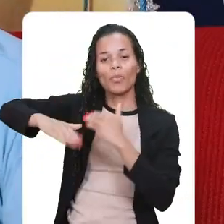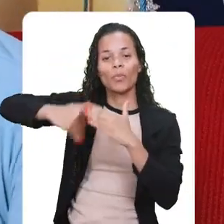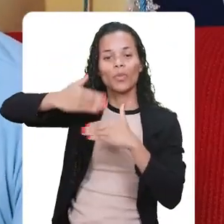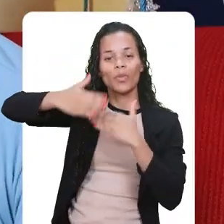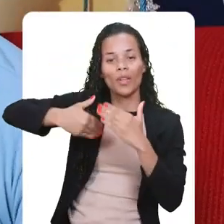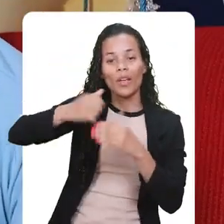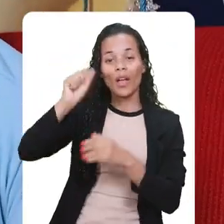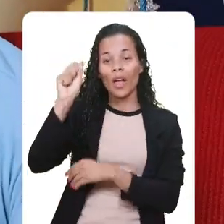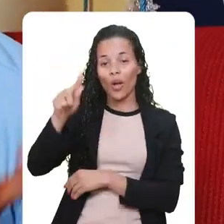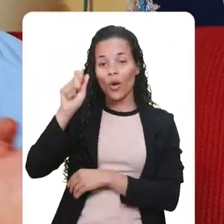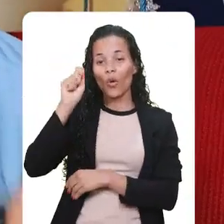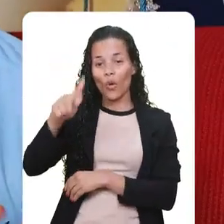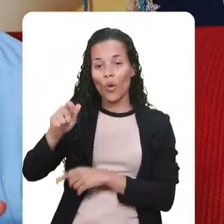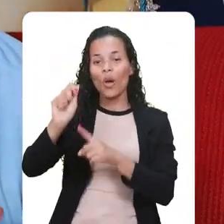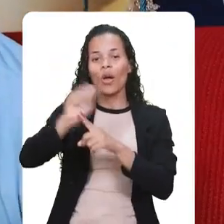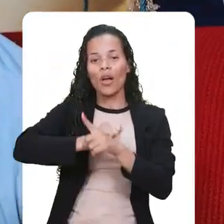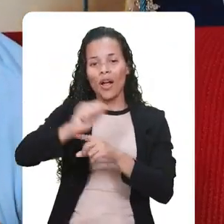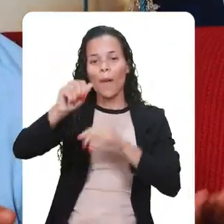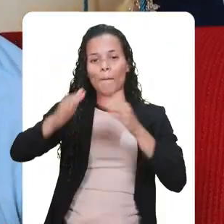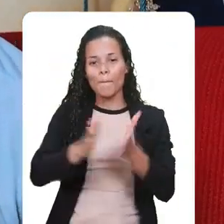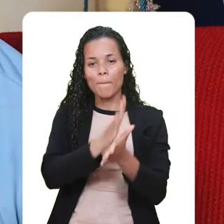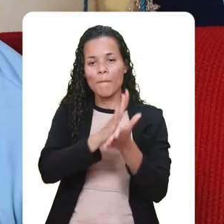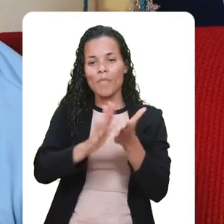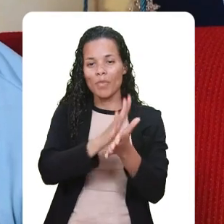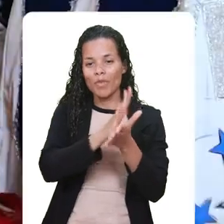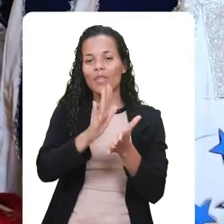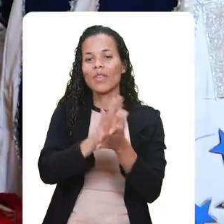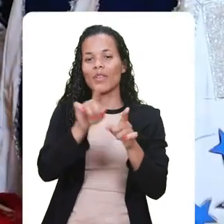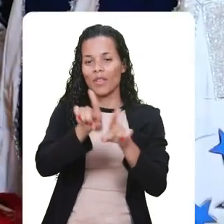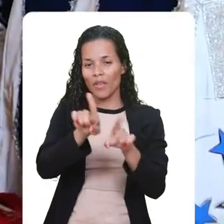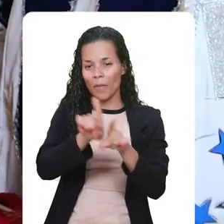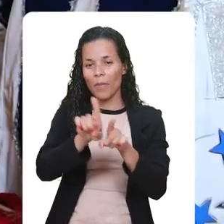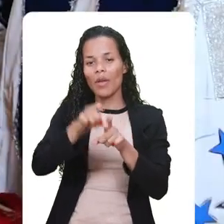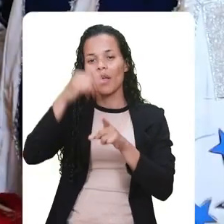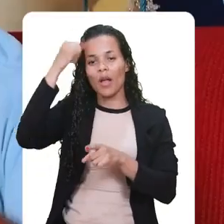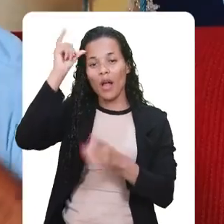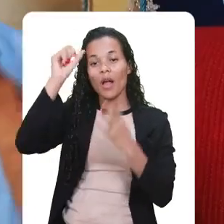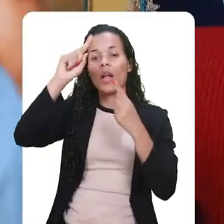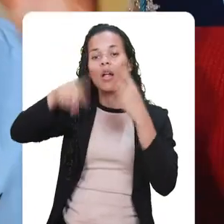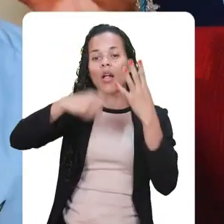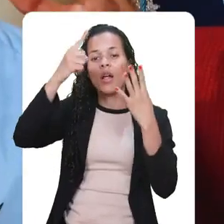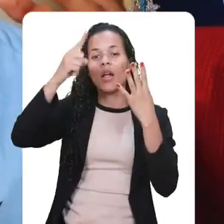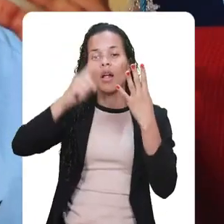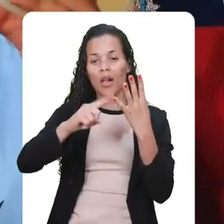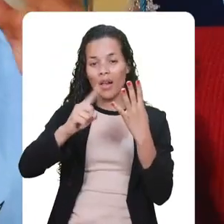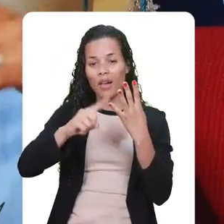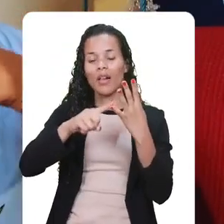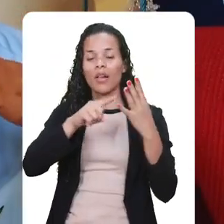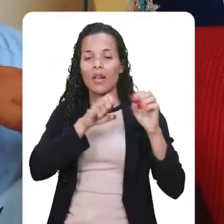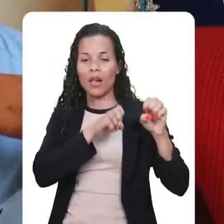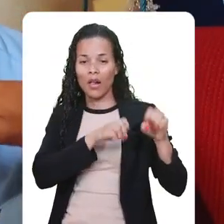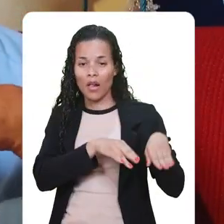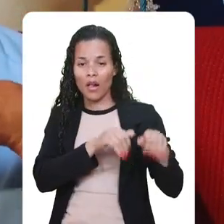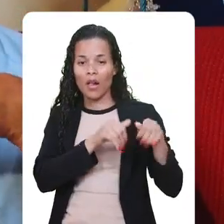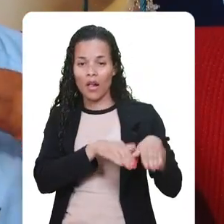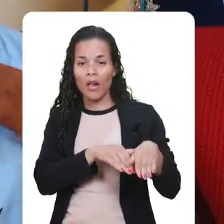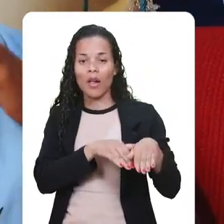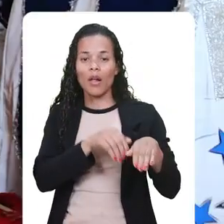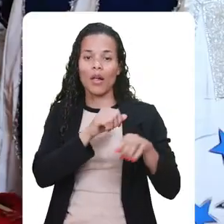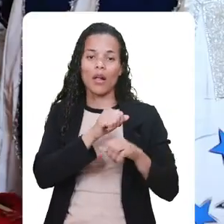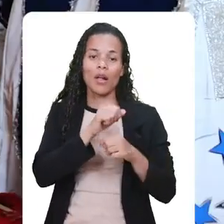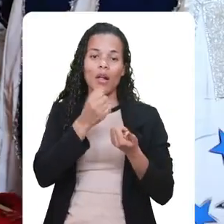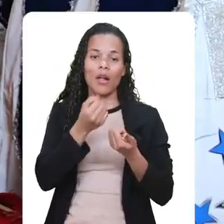vem agosto, que é a sambada anual do boi. Passa agosto, tem algumas apresentações em relação